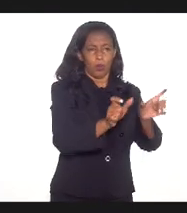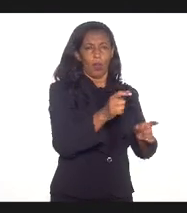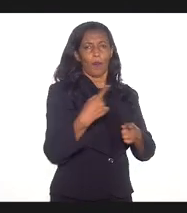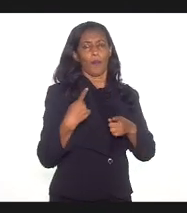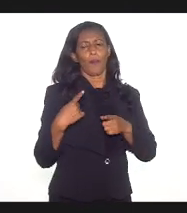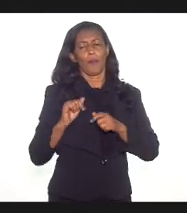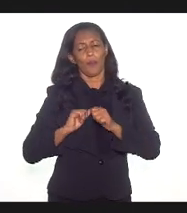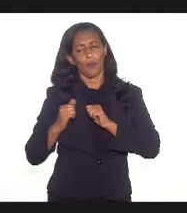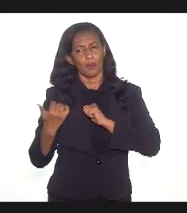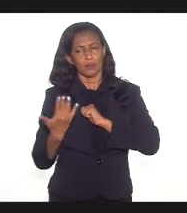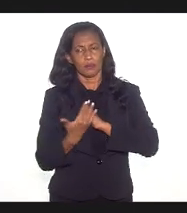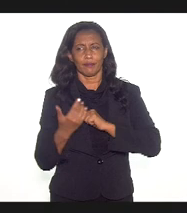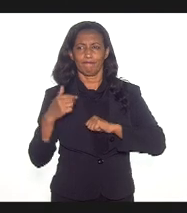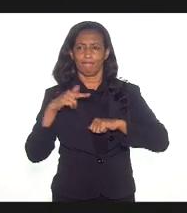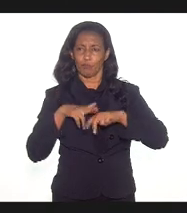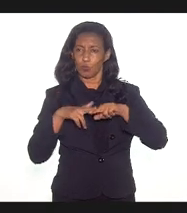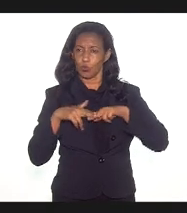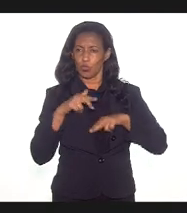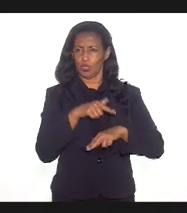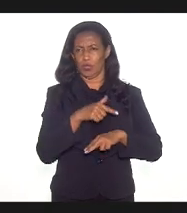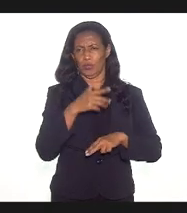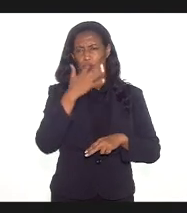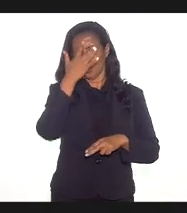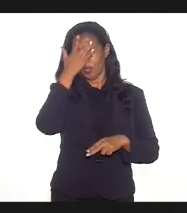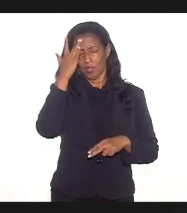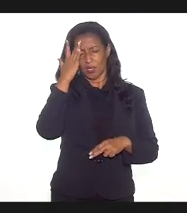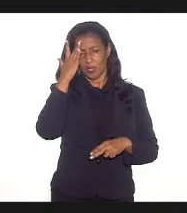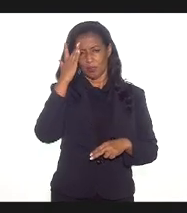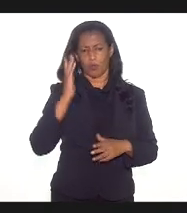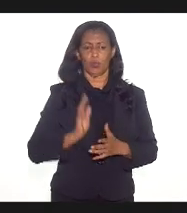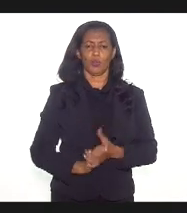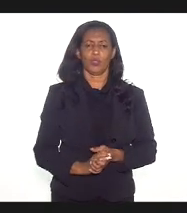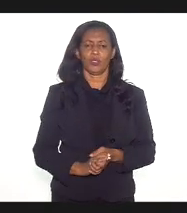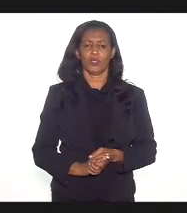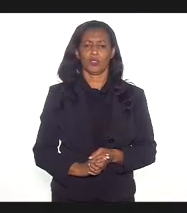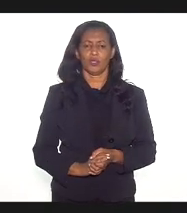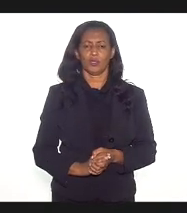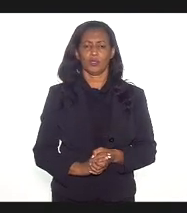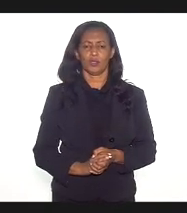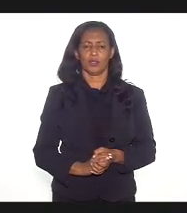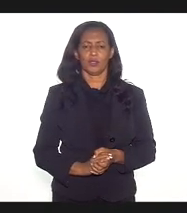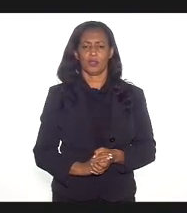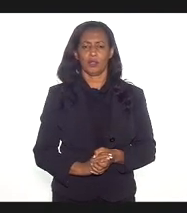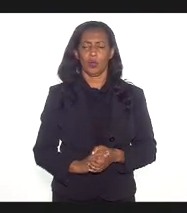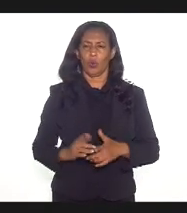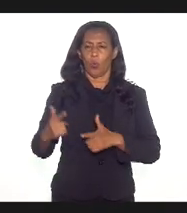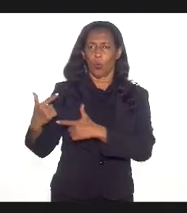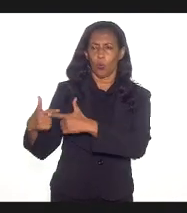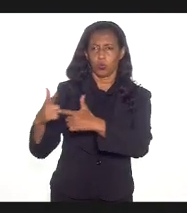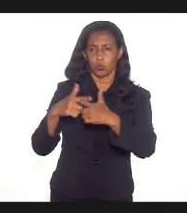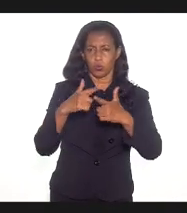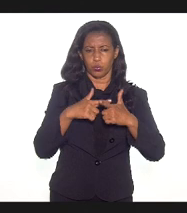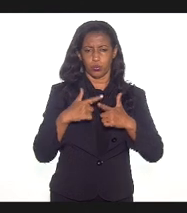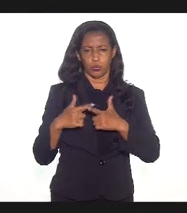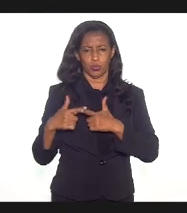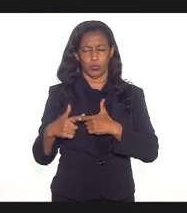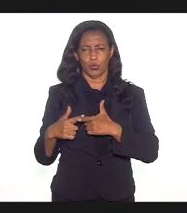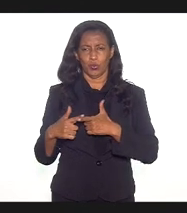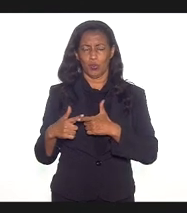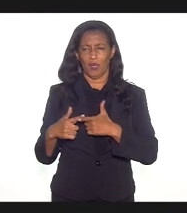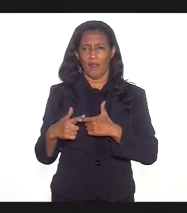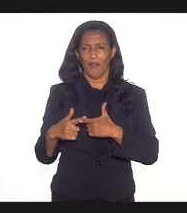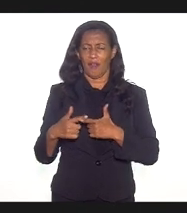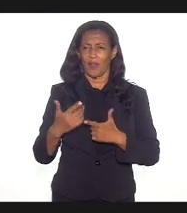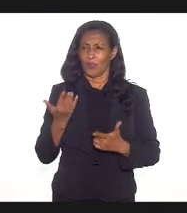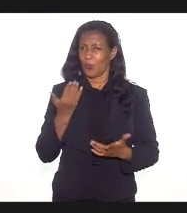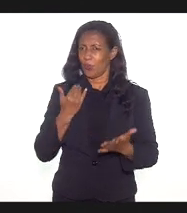pandemia, e muitas pessoas voltaram ao mapa da fome, muitas pessoas em situação de insegurança